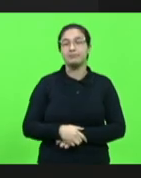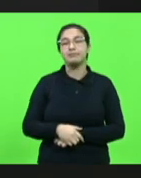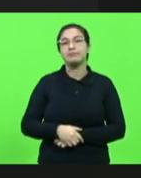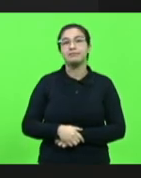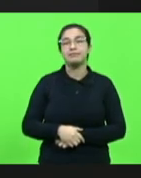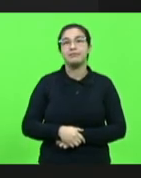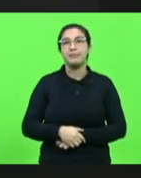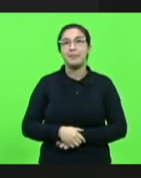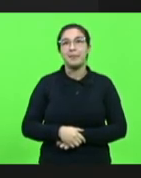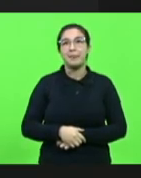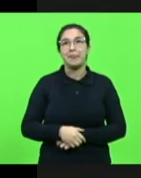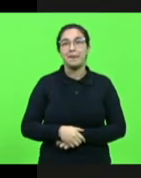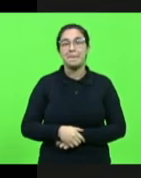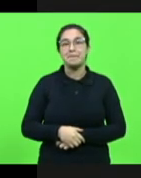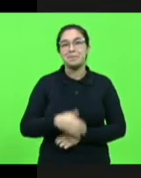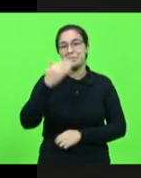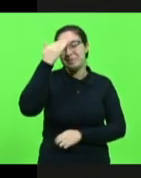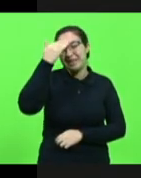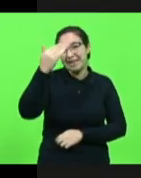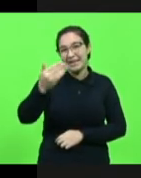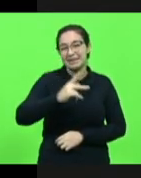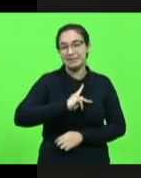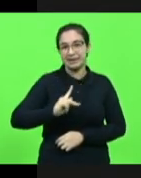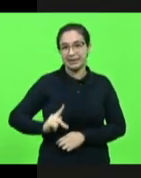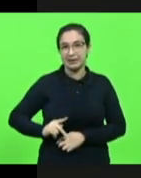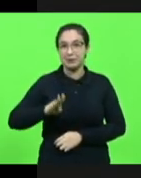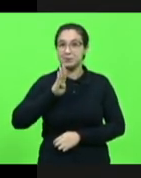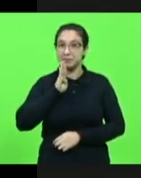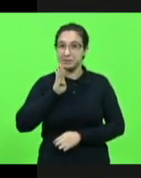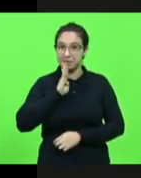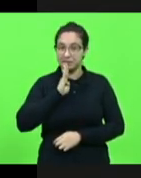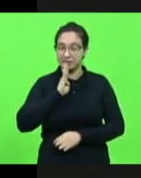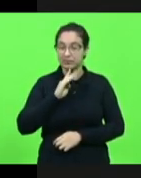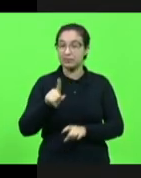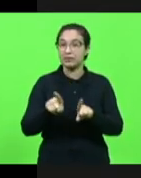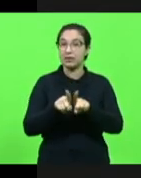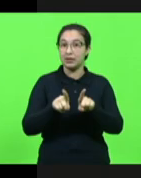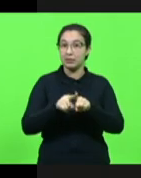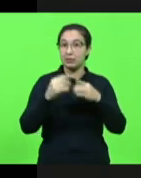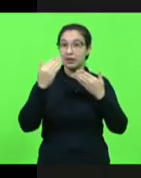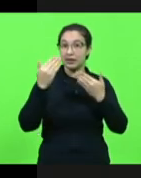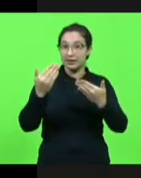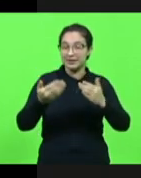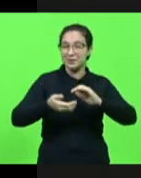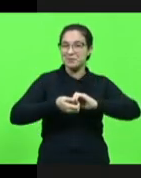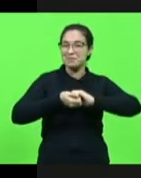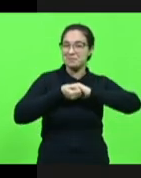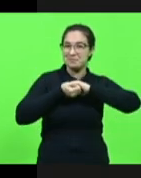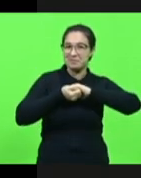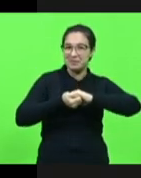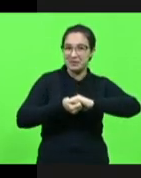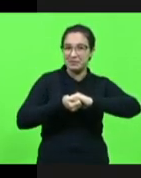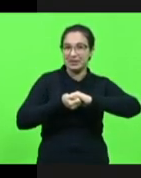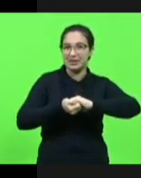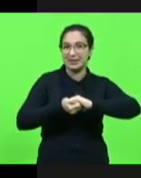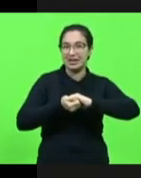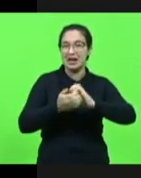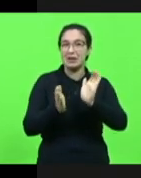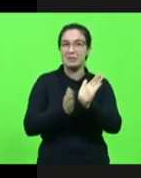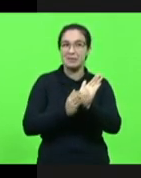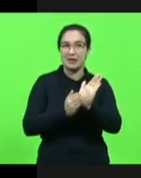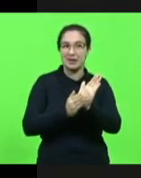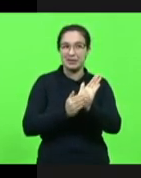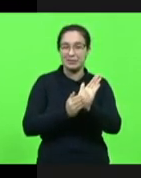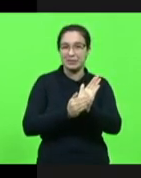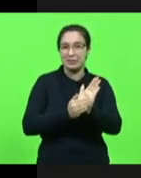muito obrigado, presidente Berlanda. Eu também quero cumprimentar e parabenizar